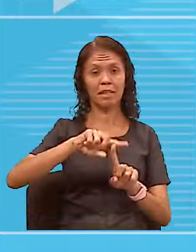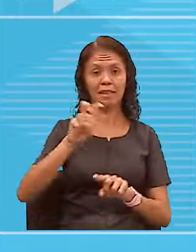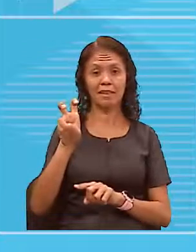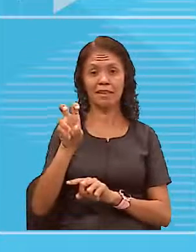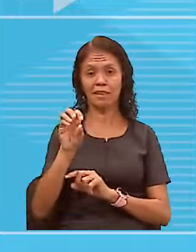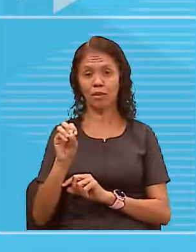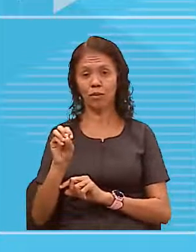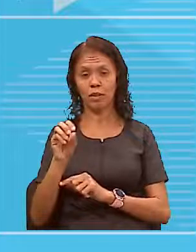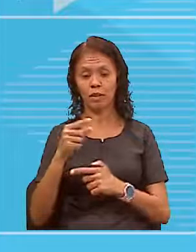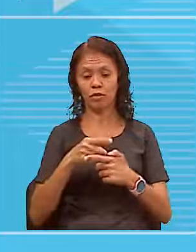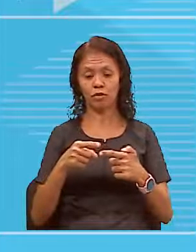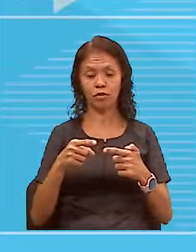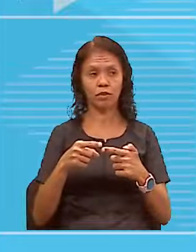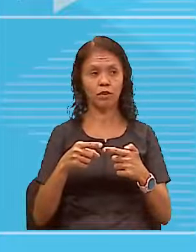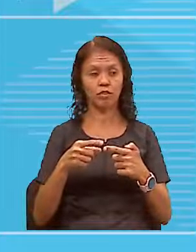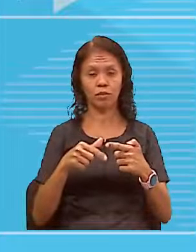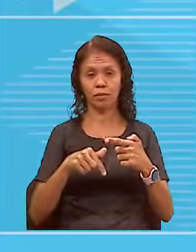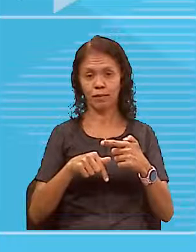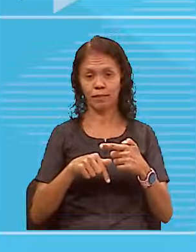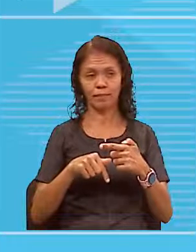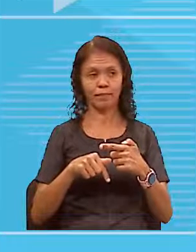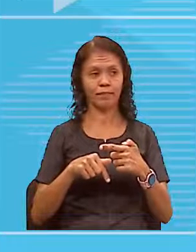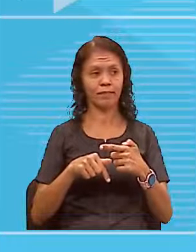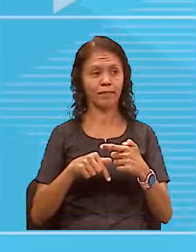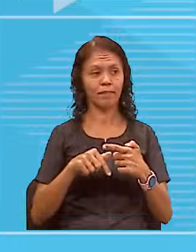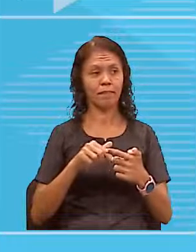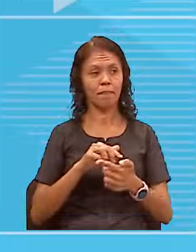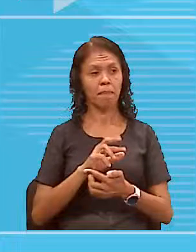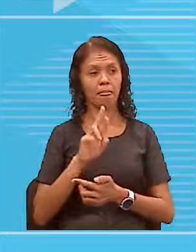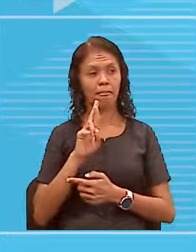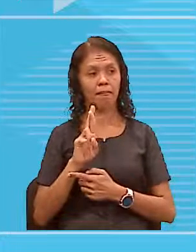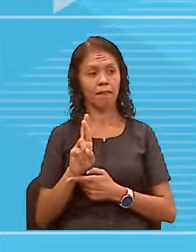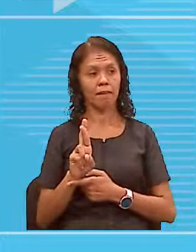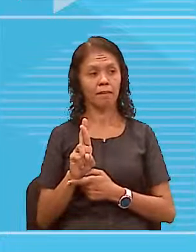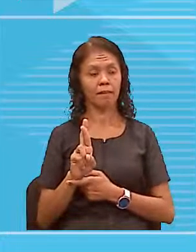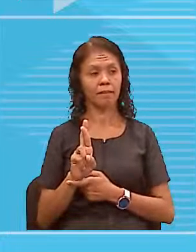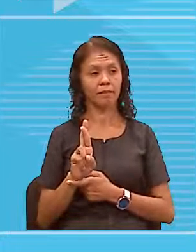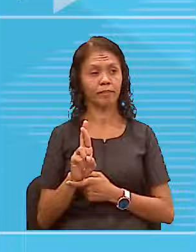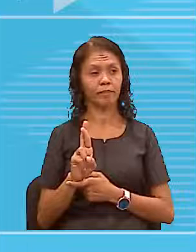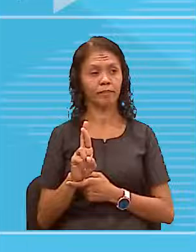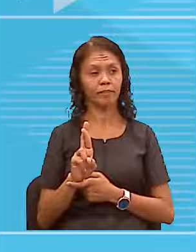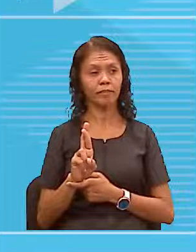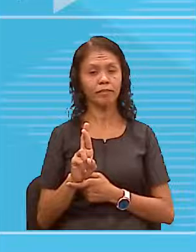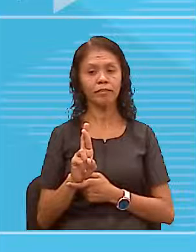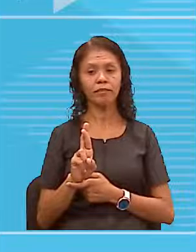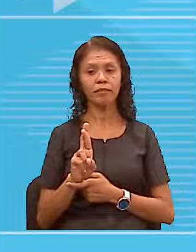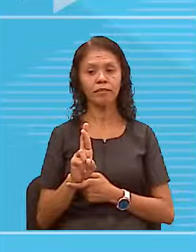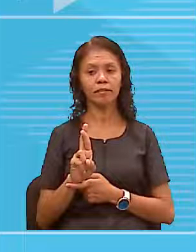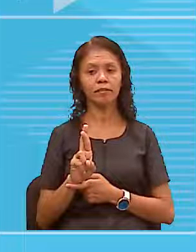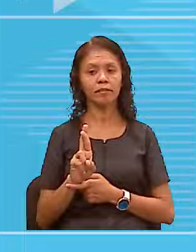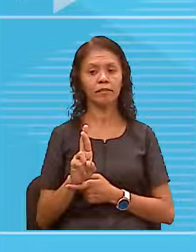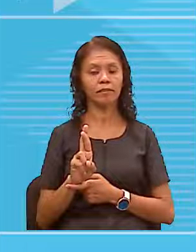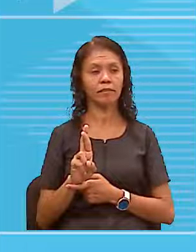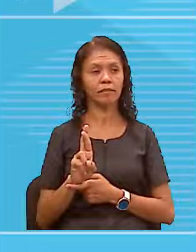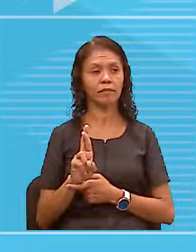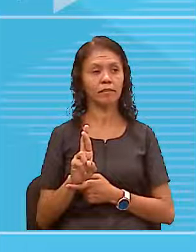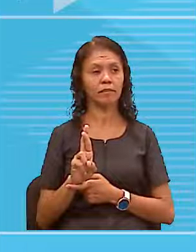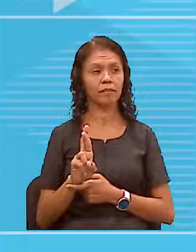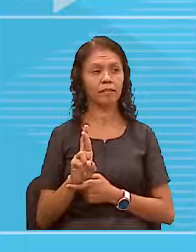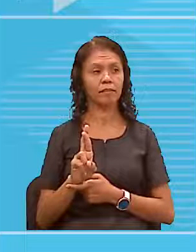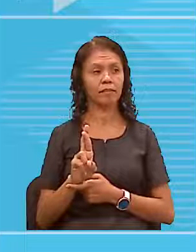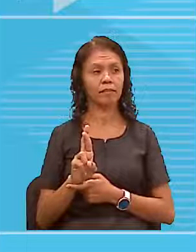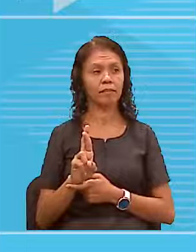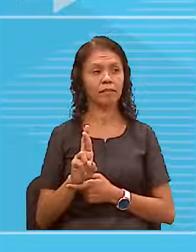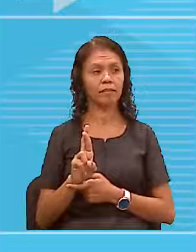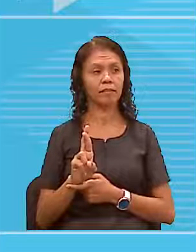50, divide por 7. Ó, divide por 7. Não é isso, Gabriel? Ó, dá